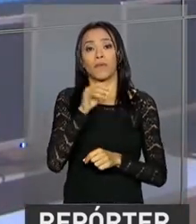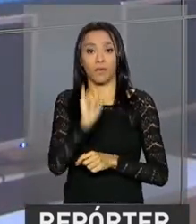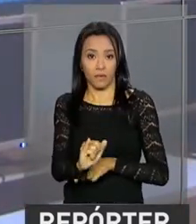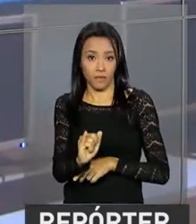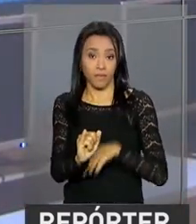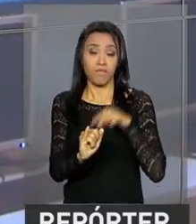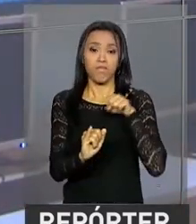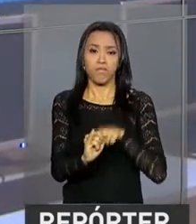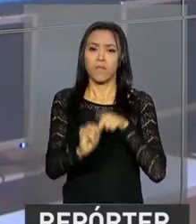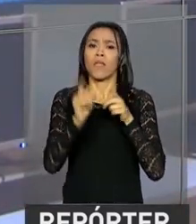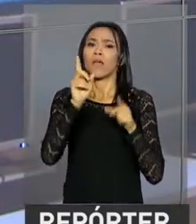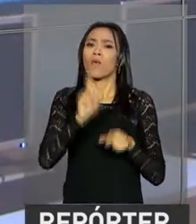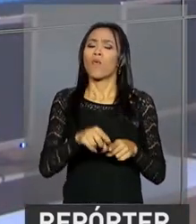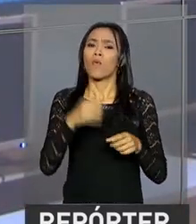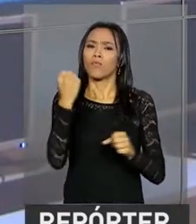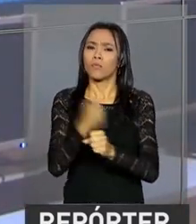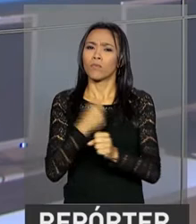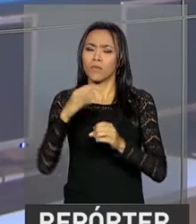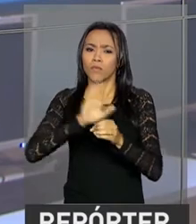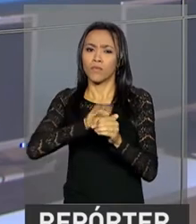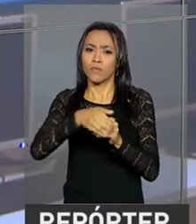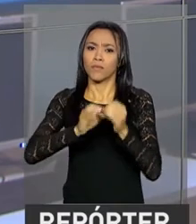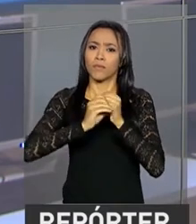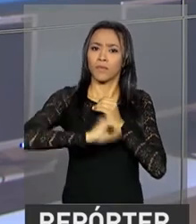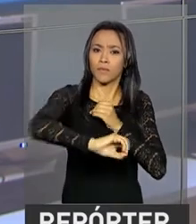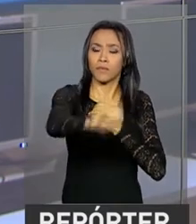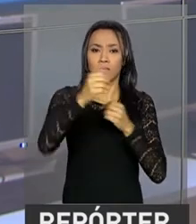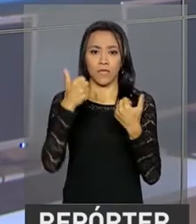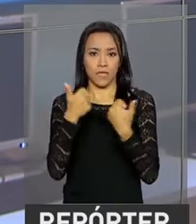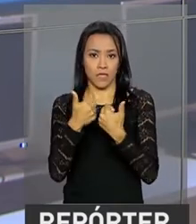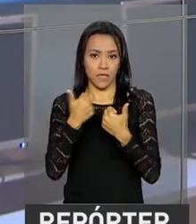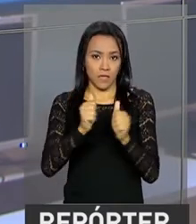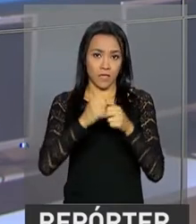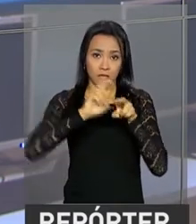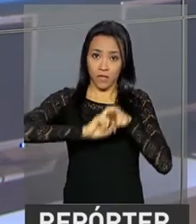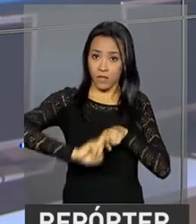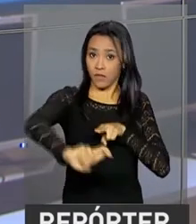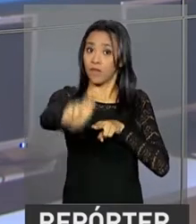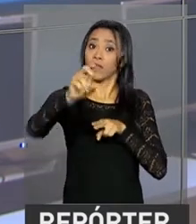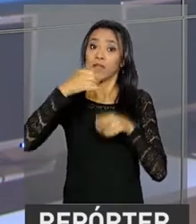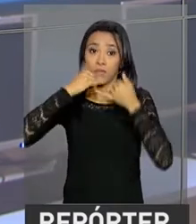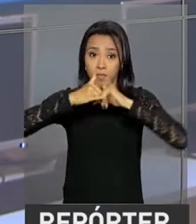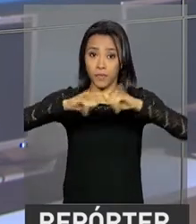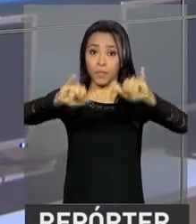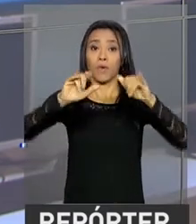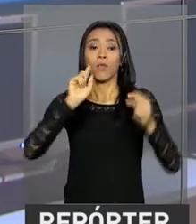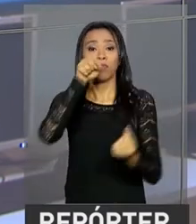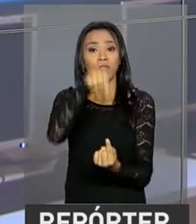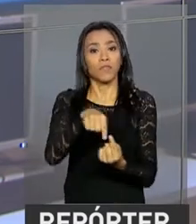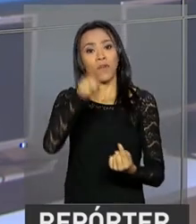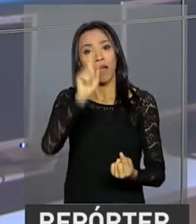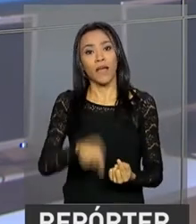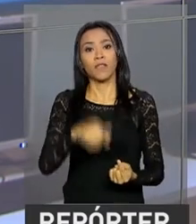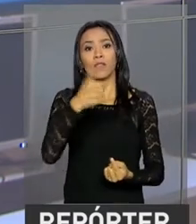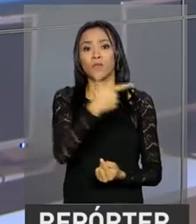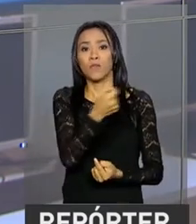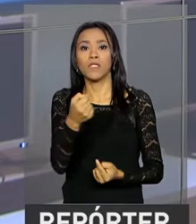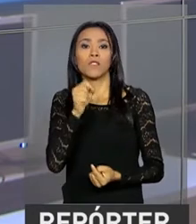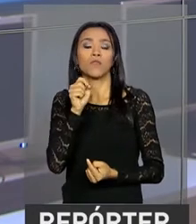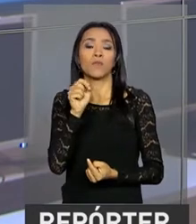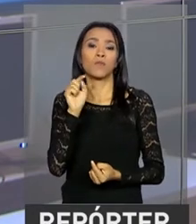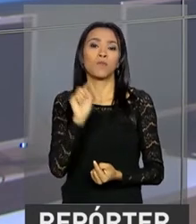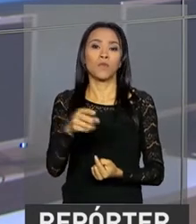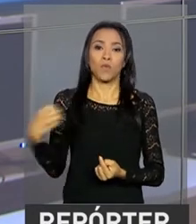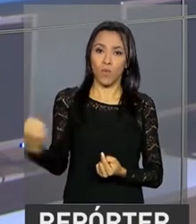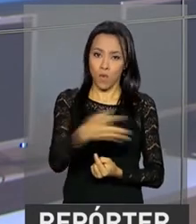com obras de saneamento transporte e energia a expectativa é que sejam gerados 200 mil novos empregos